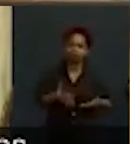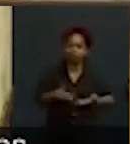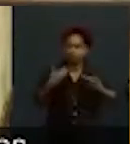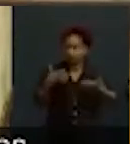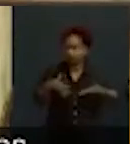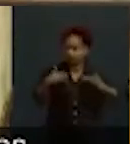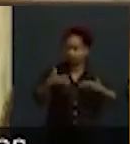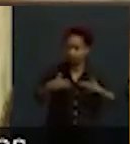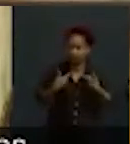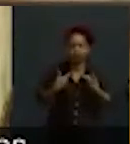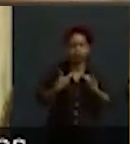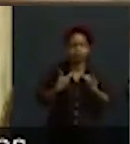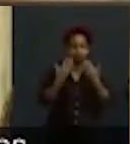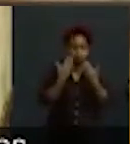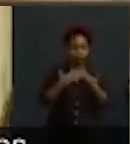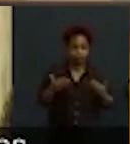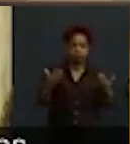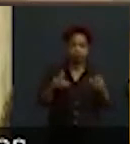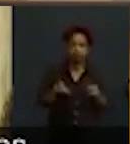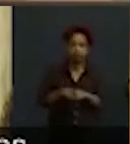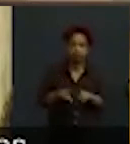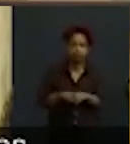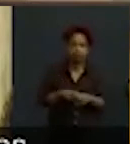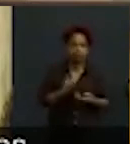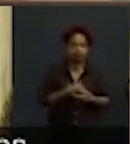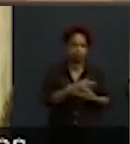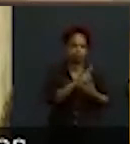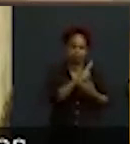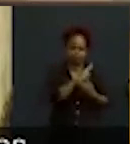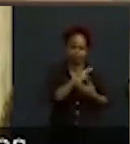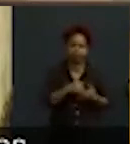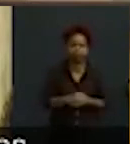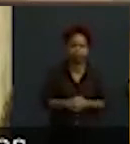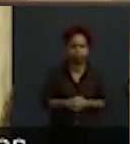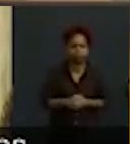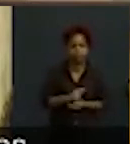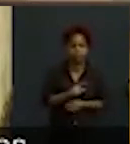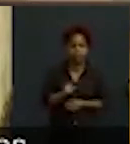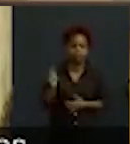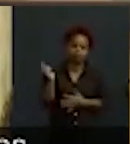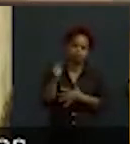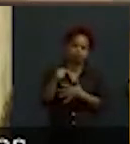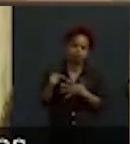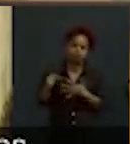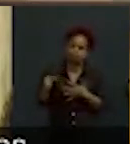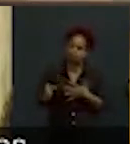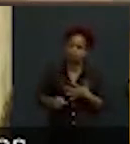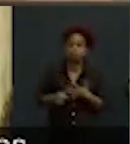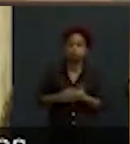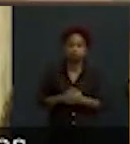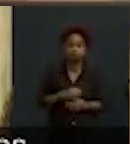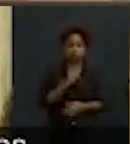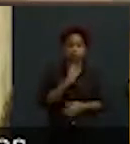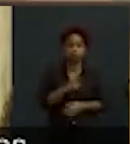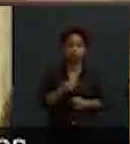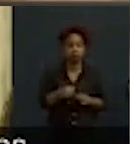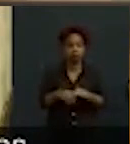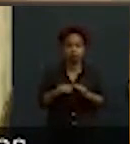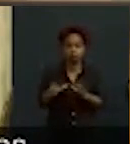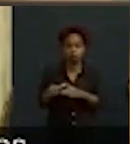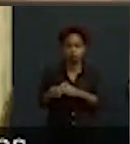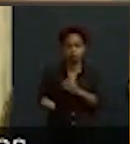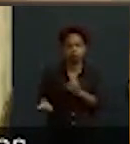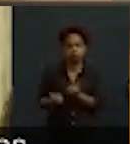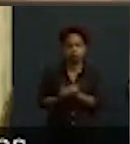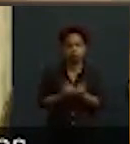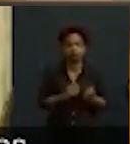motivação contagiante e muita responsabilidade foram algumas das razões para que o Grupo de